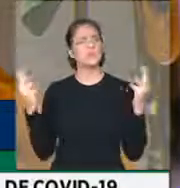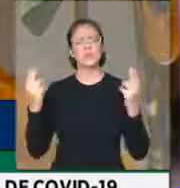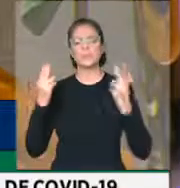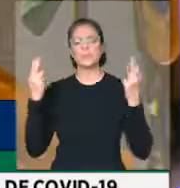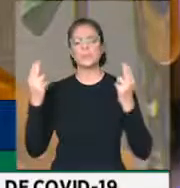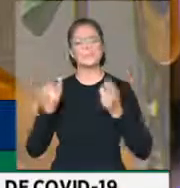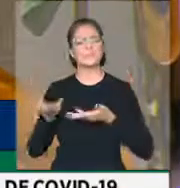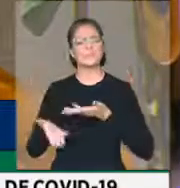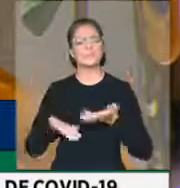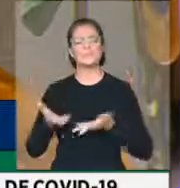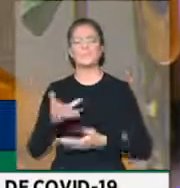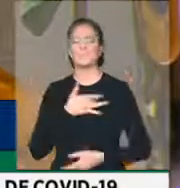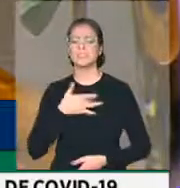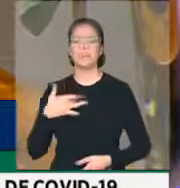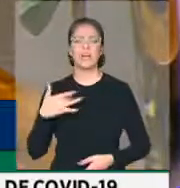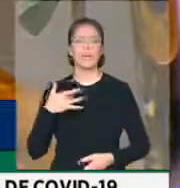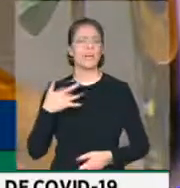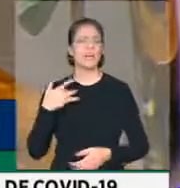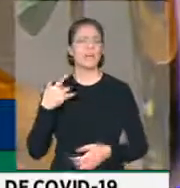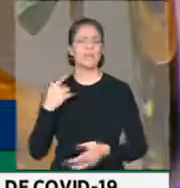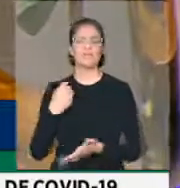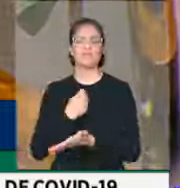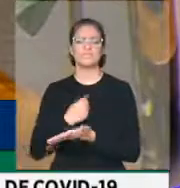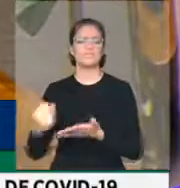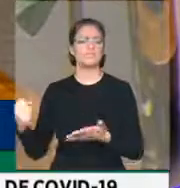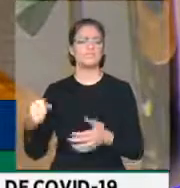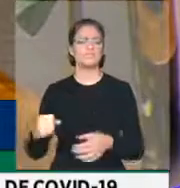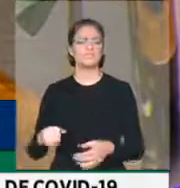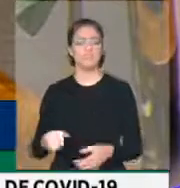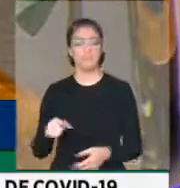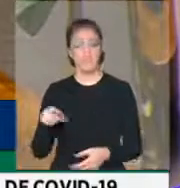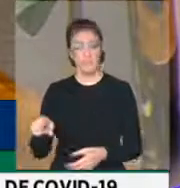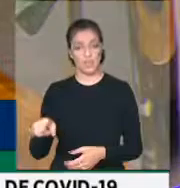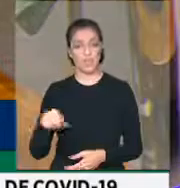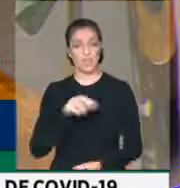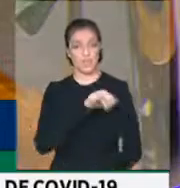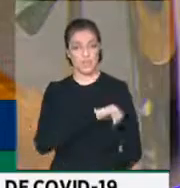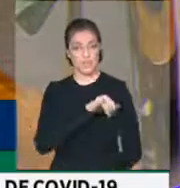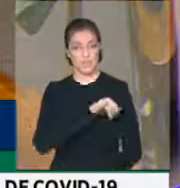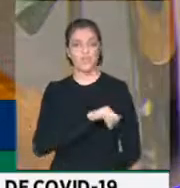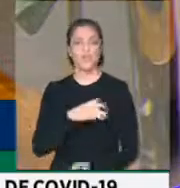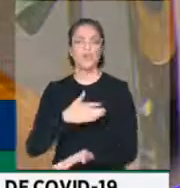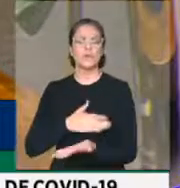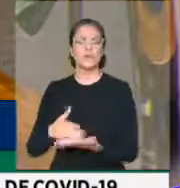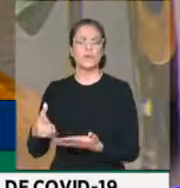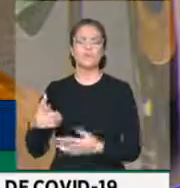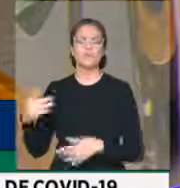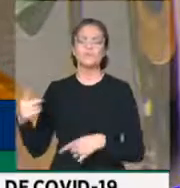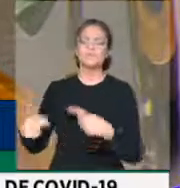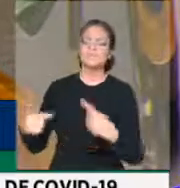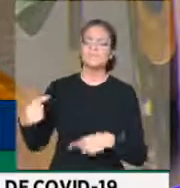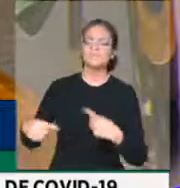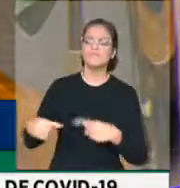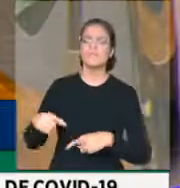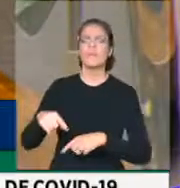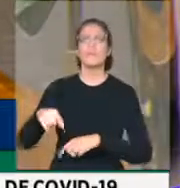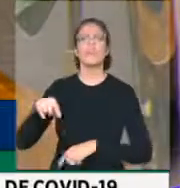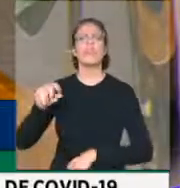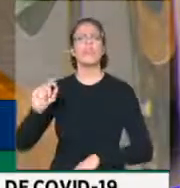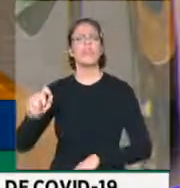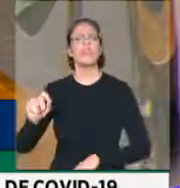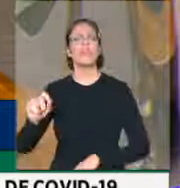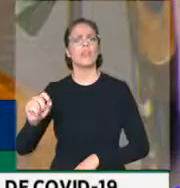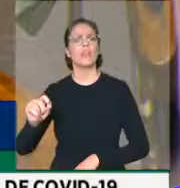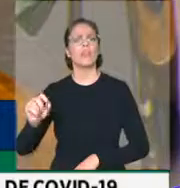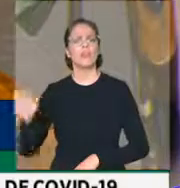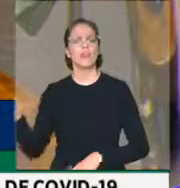inclusive com o início da discussão no Rio de Janeiro de um protocolo de quem deve ser escolhido antes